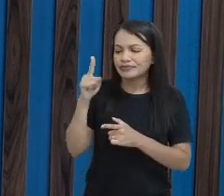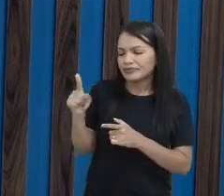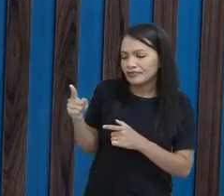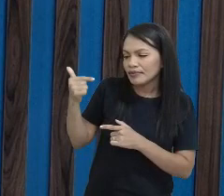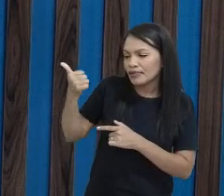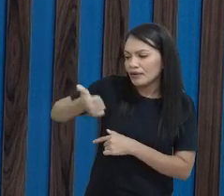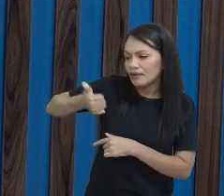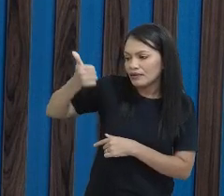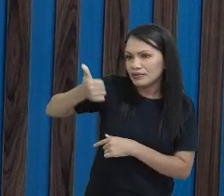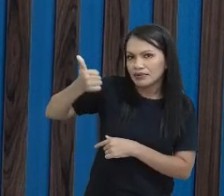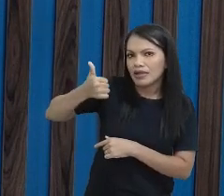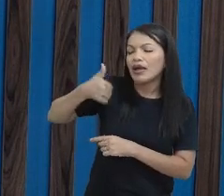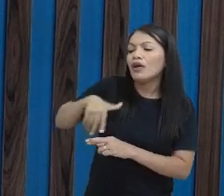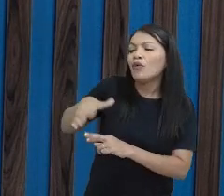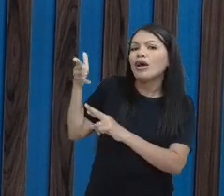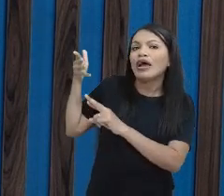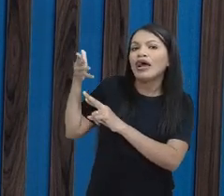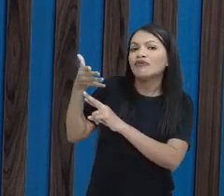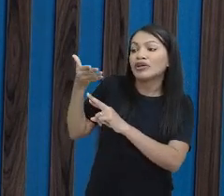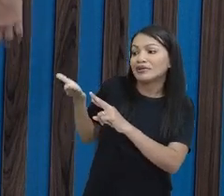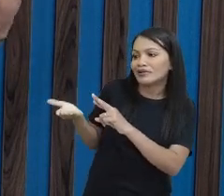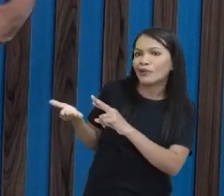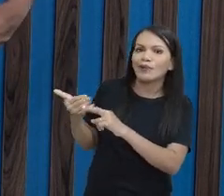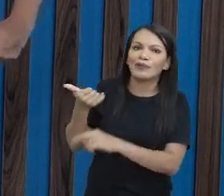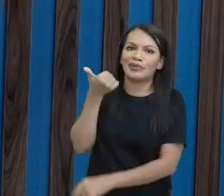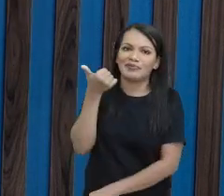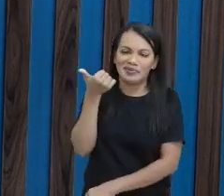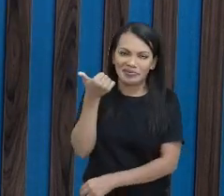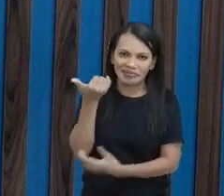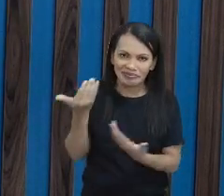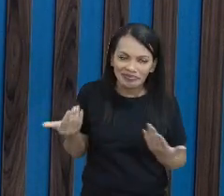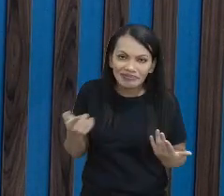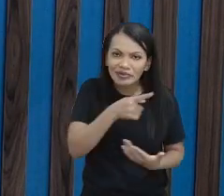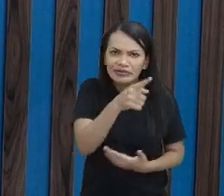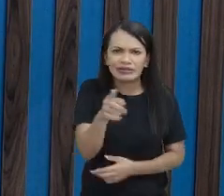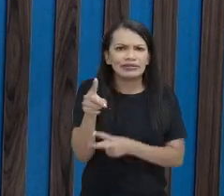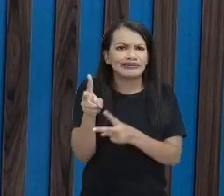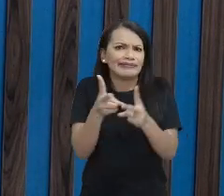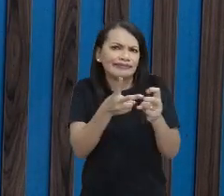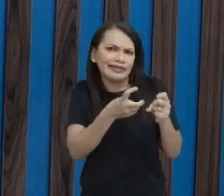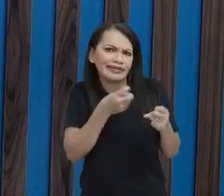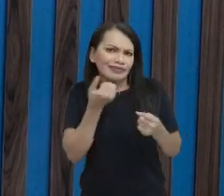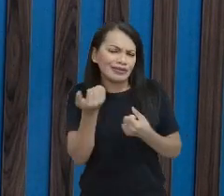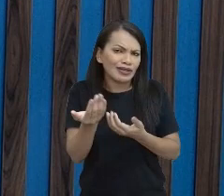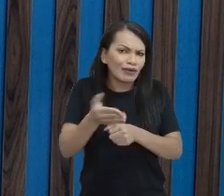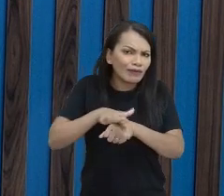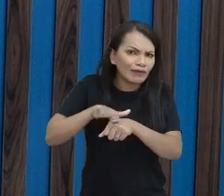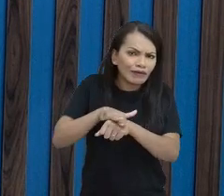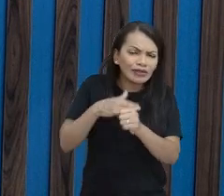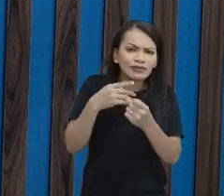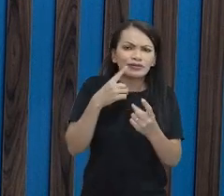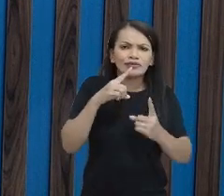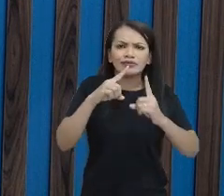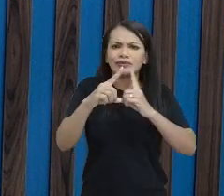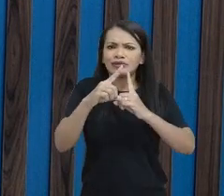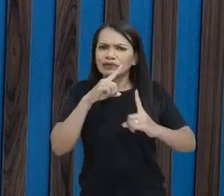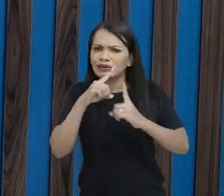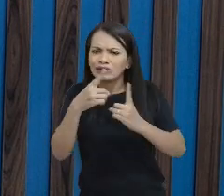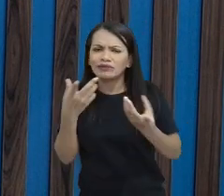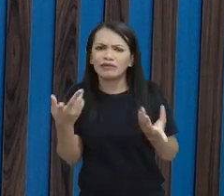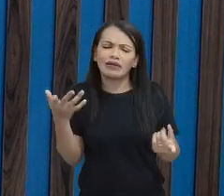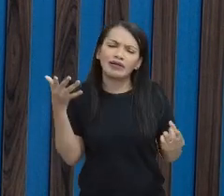feito referência é essencial, tá? Para que a gente perceba essa conversa, esse diálogo, essas